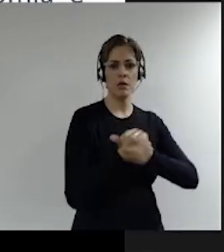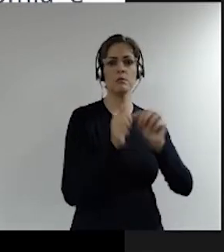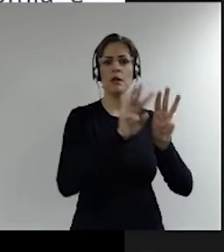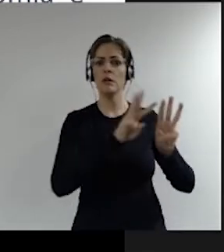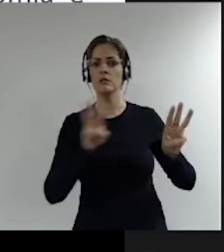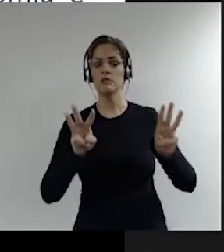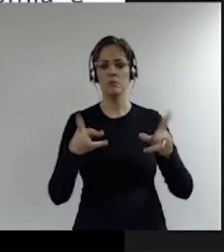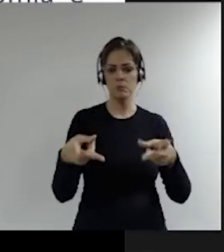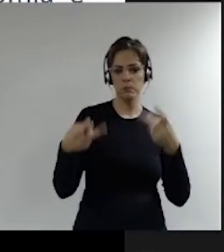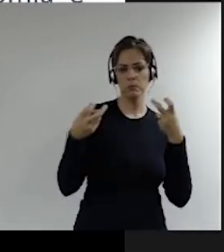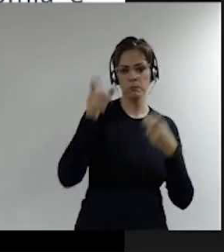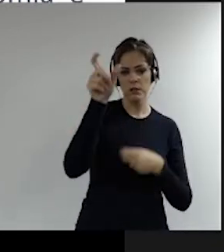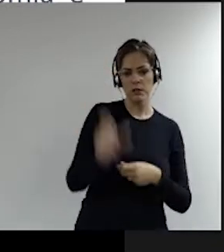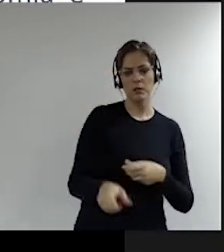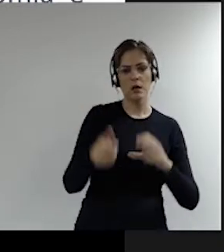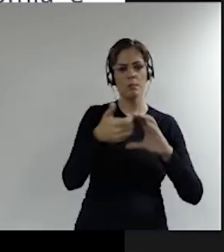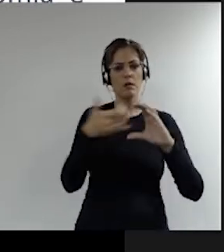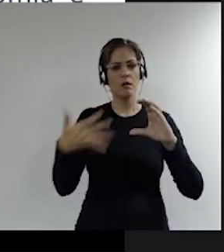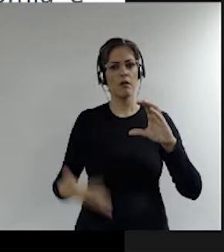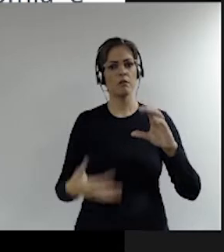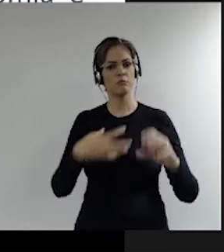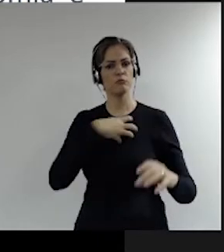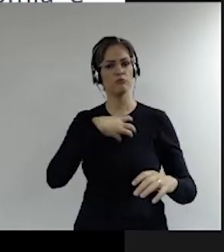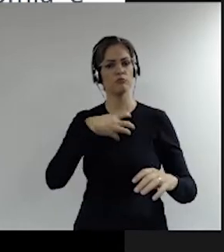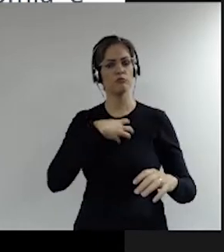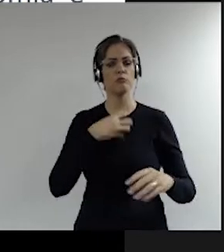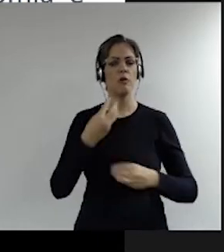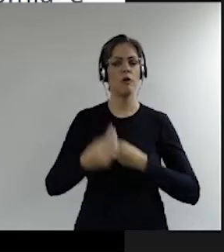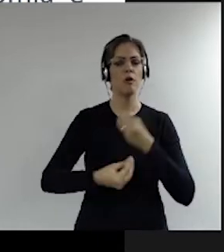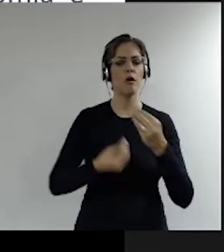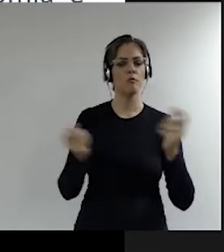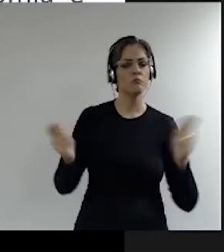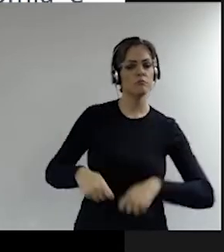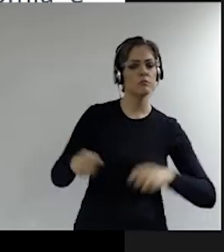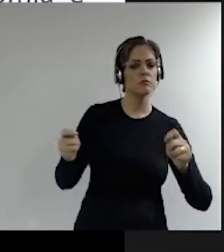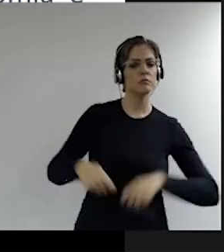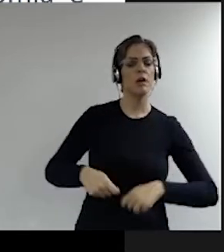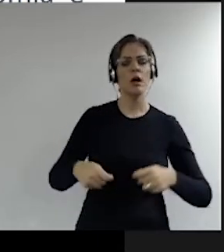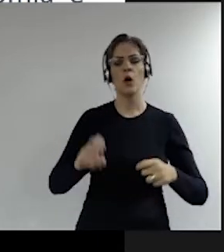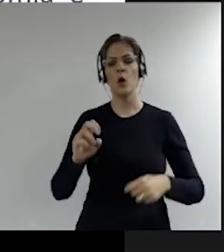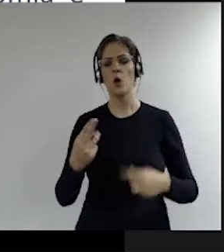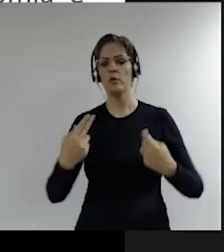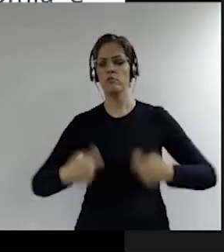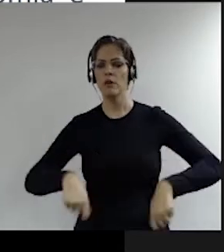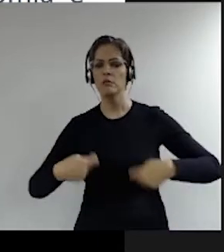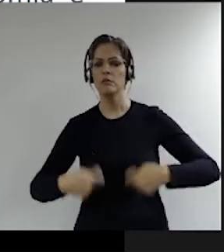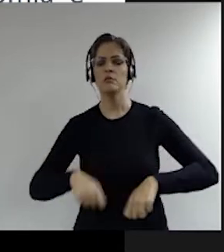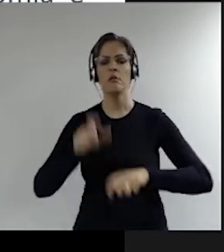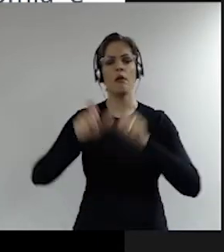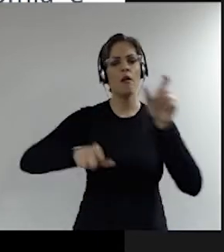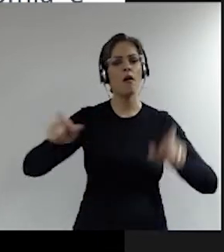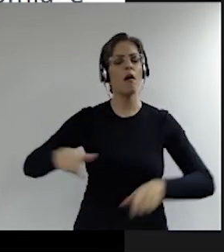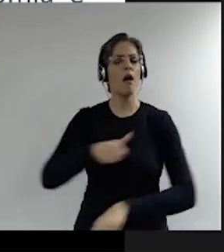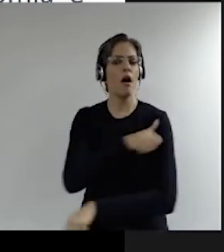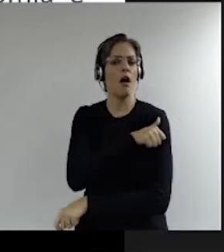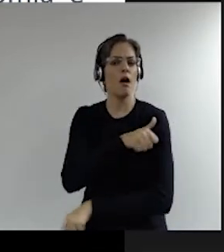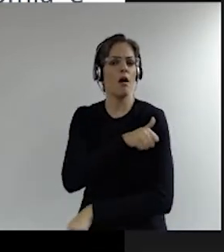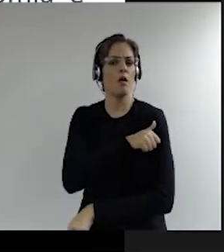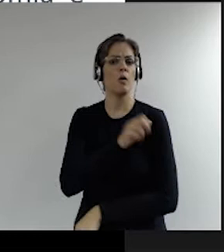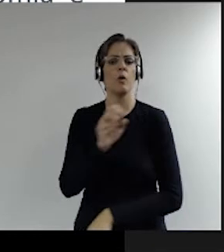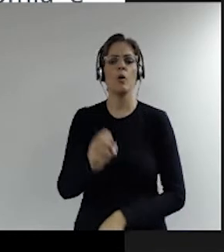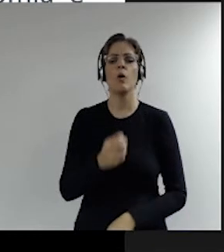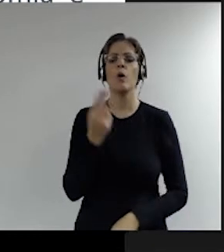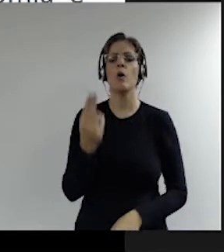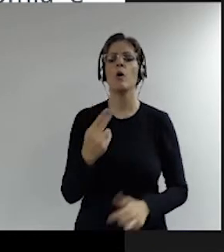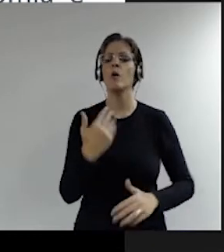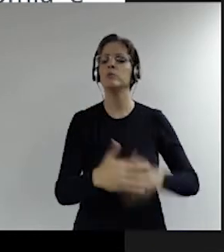que identificam exatamente quais são os gaps de aprendizagem de cada aluno, ou onde ele está